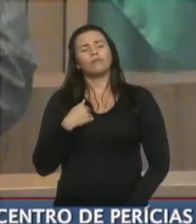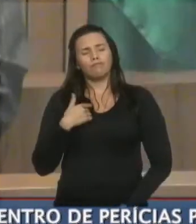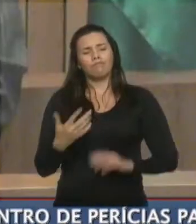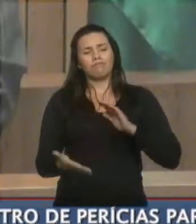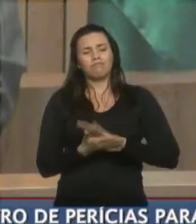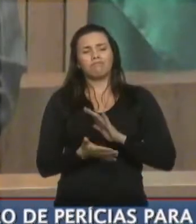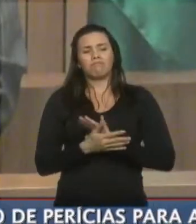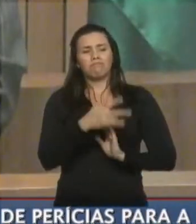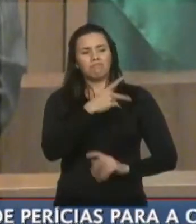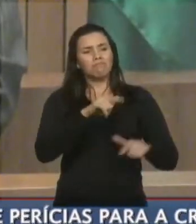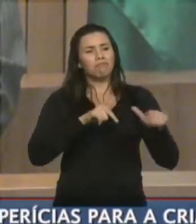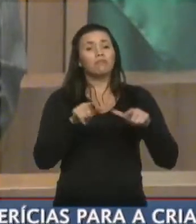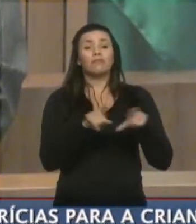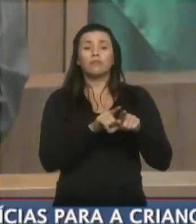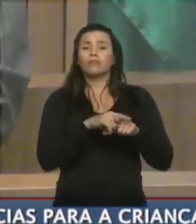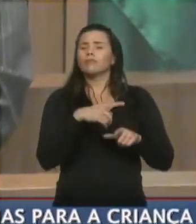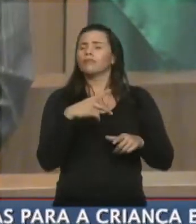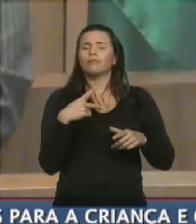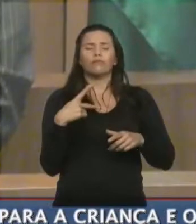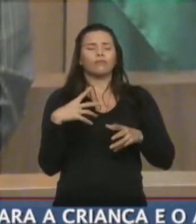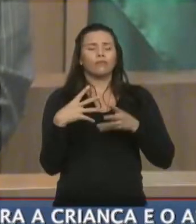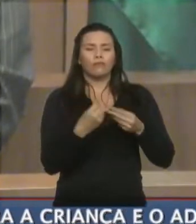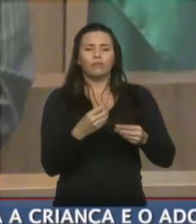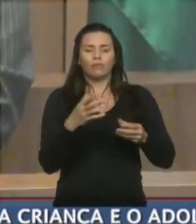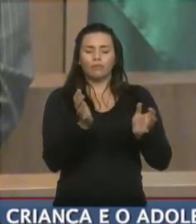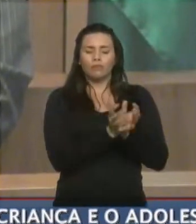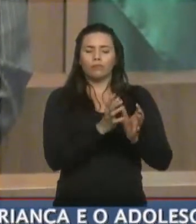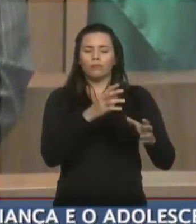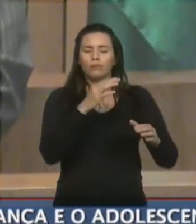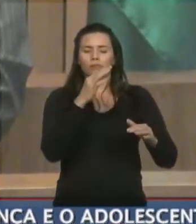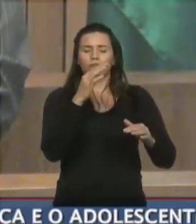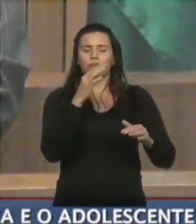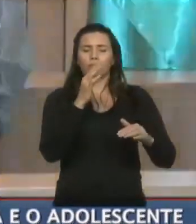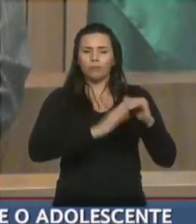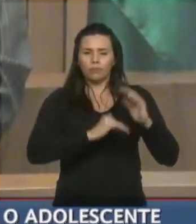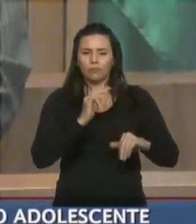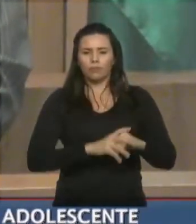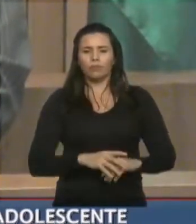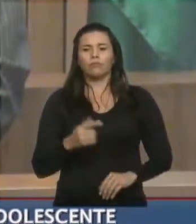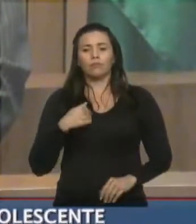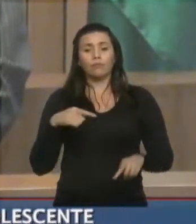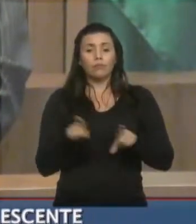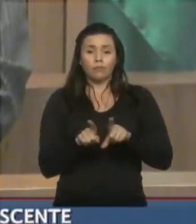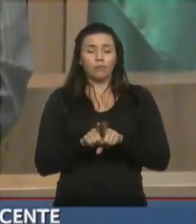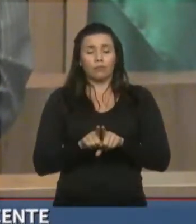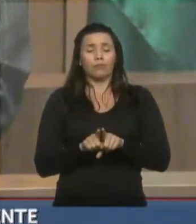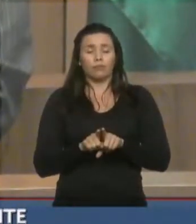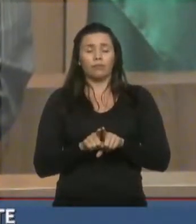mesa em nome do doutor Zito, deputado Zito Molim.